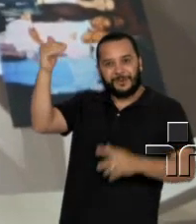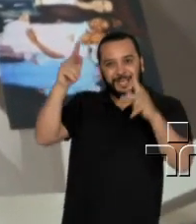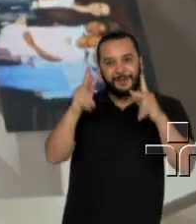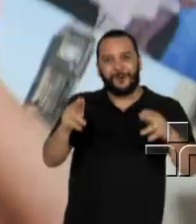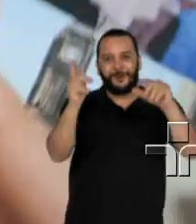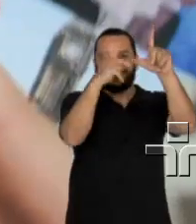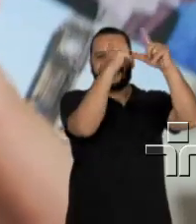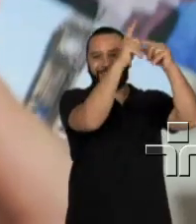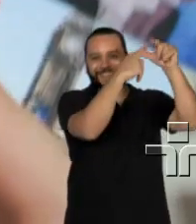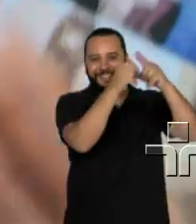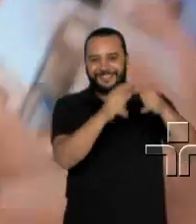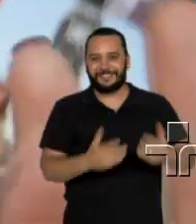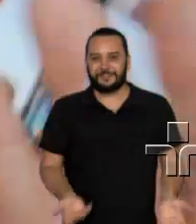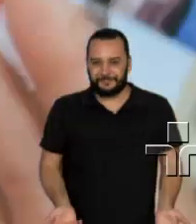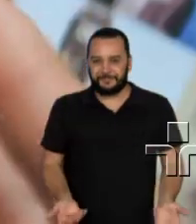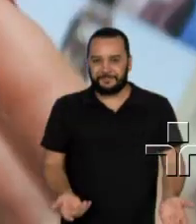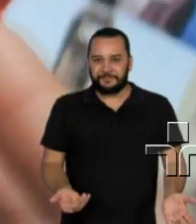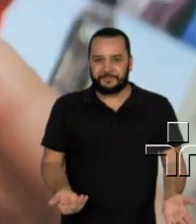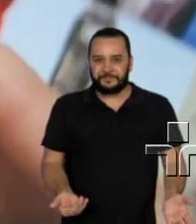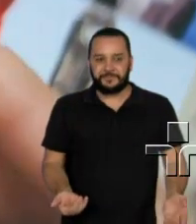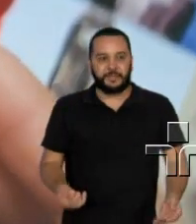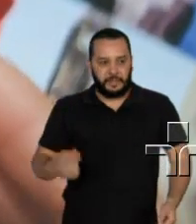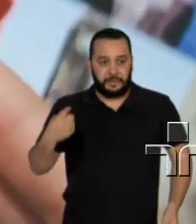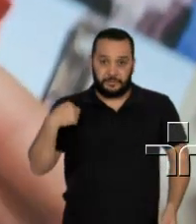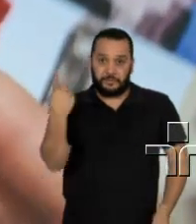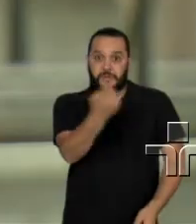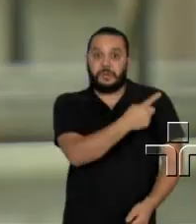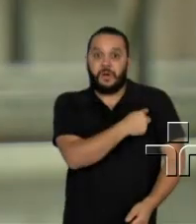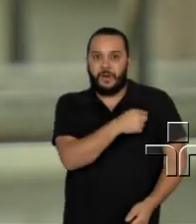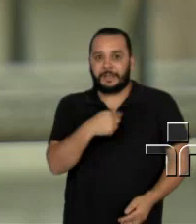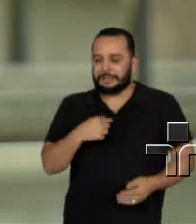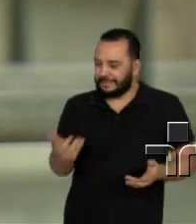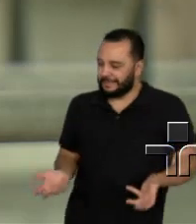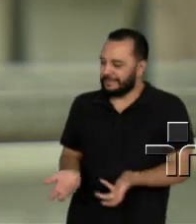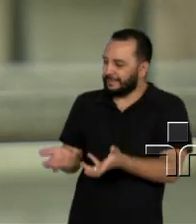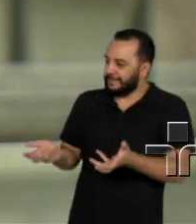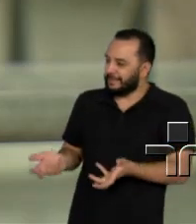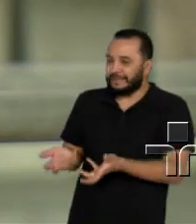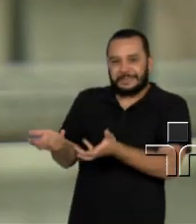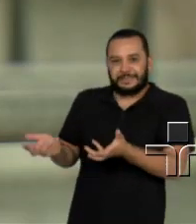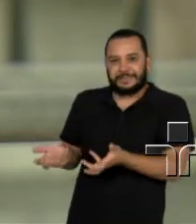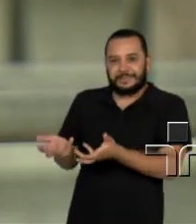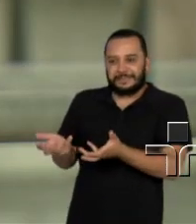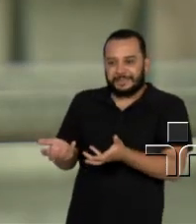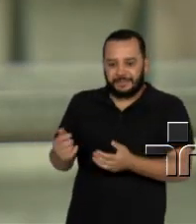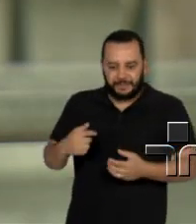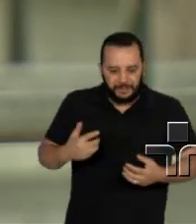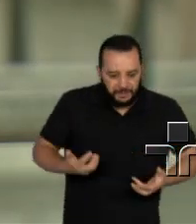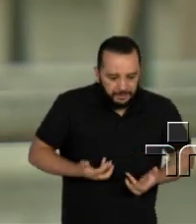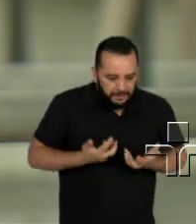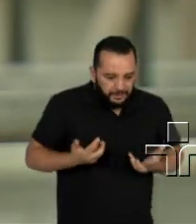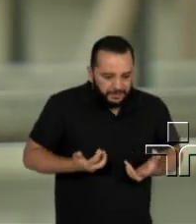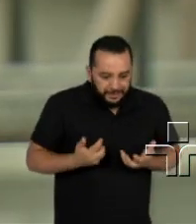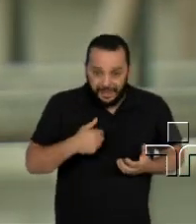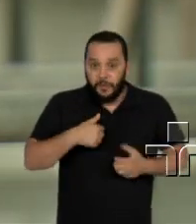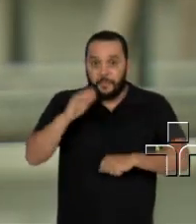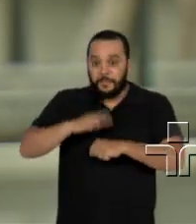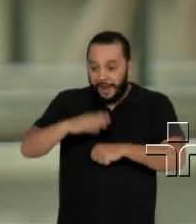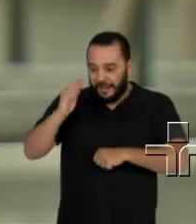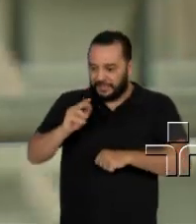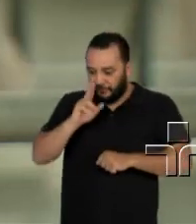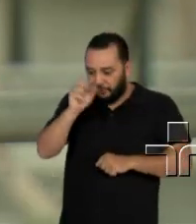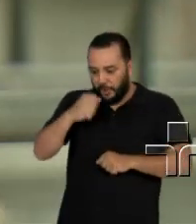quando a gente acende a luz de quem está do nosso lado a nossa chama fica mais forte a nossa chama não se apaga de você